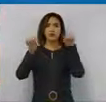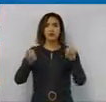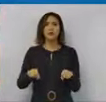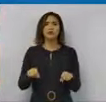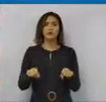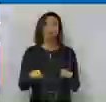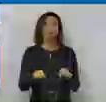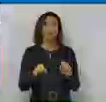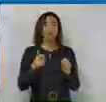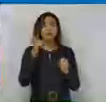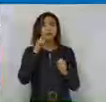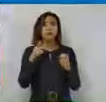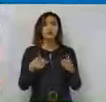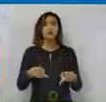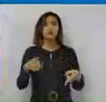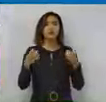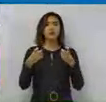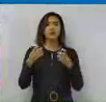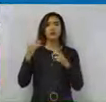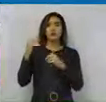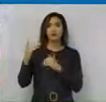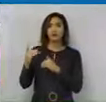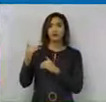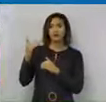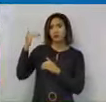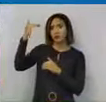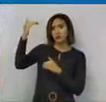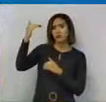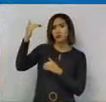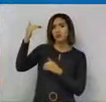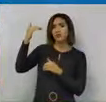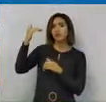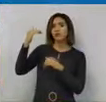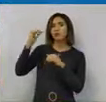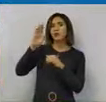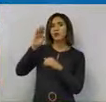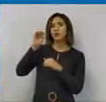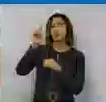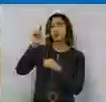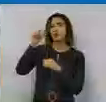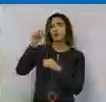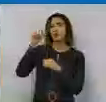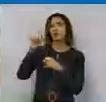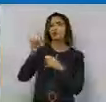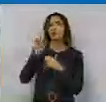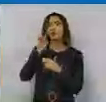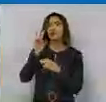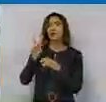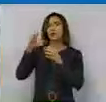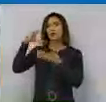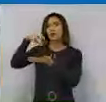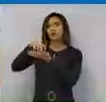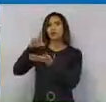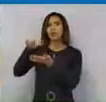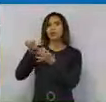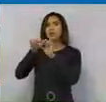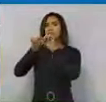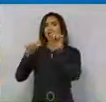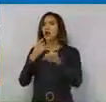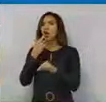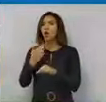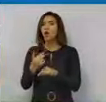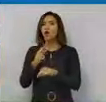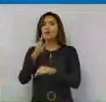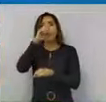vocês enxergam no extremo superior próximo ao Lago Bolônia e Água Preta a Etmart, Esse traçado em amarelo e